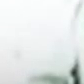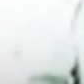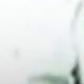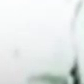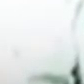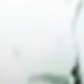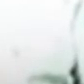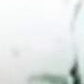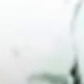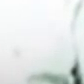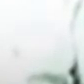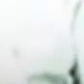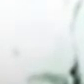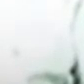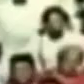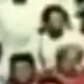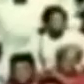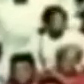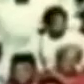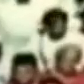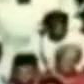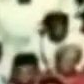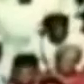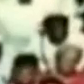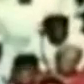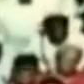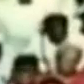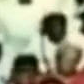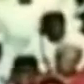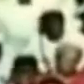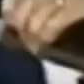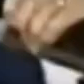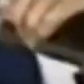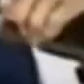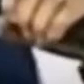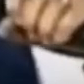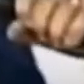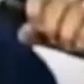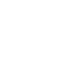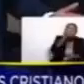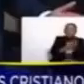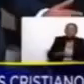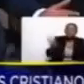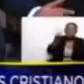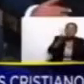curioso Universal no Brasil bolsonarista apoiando